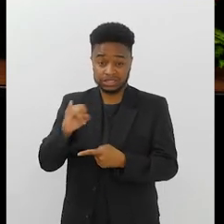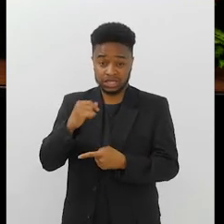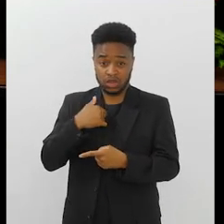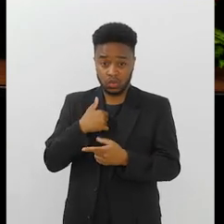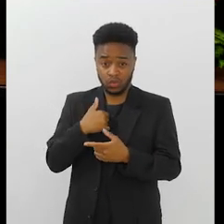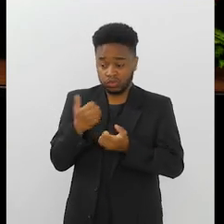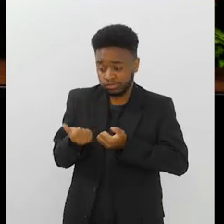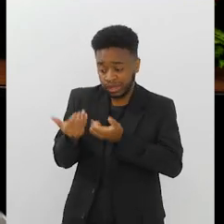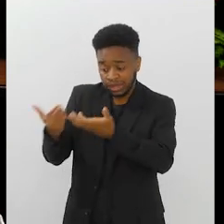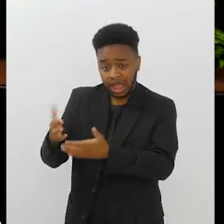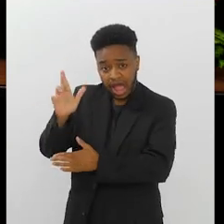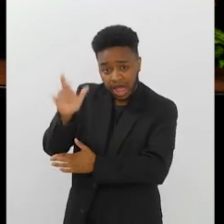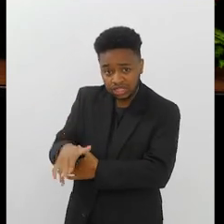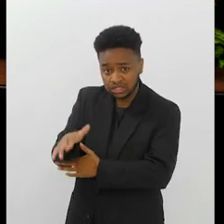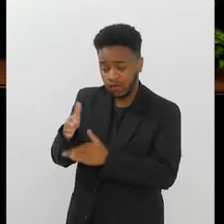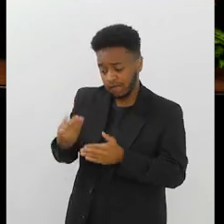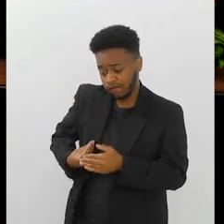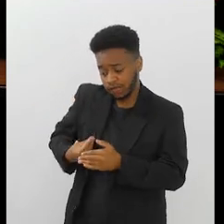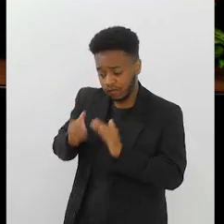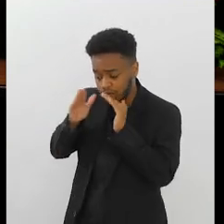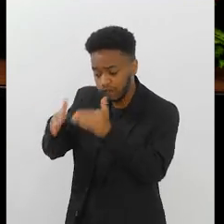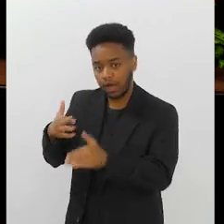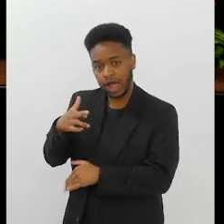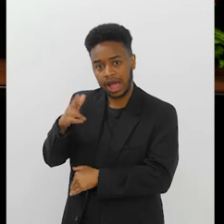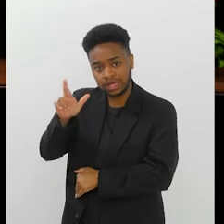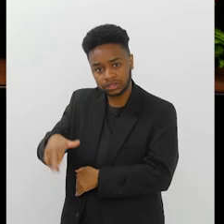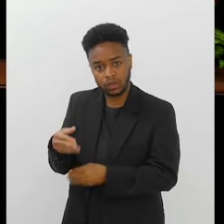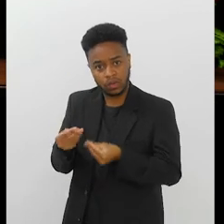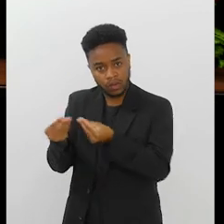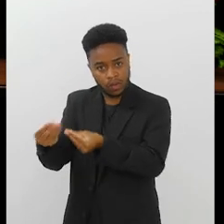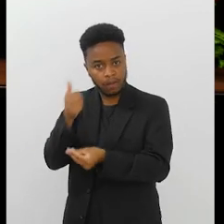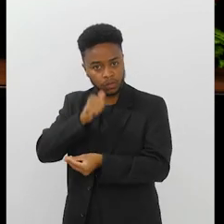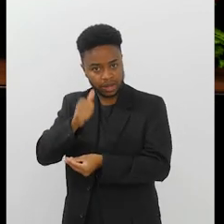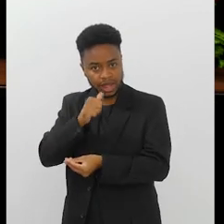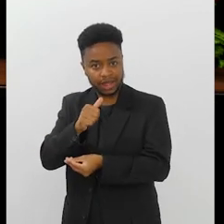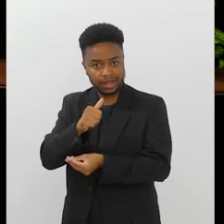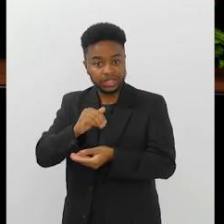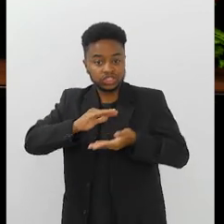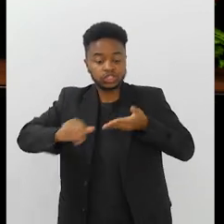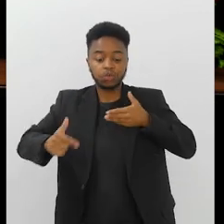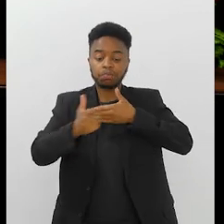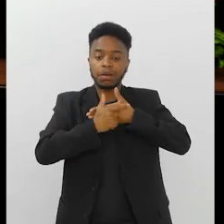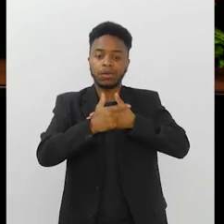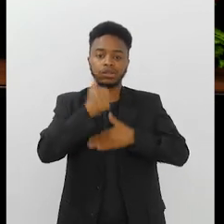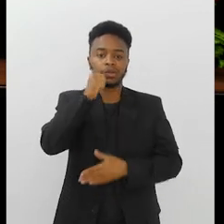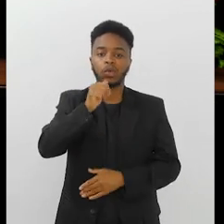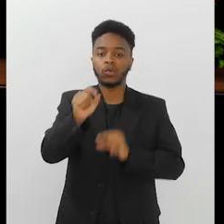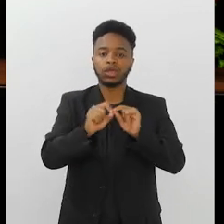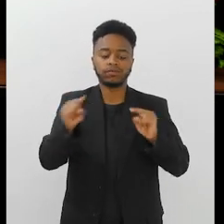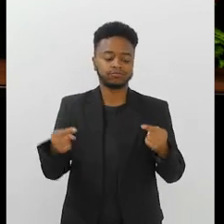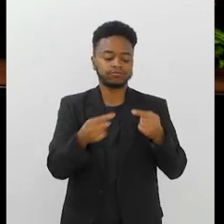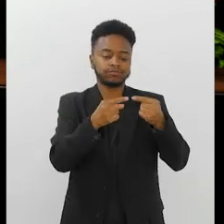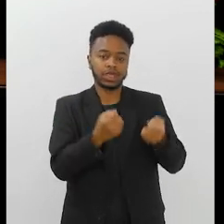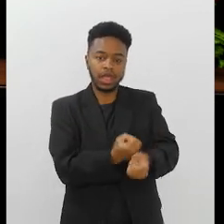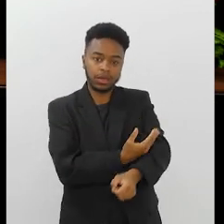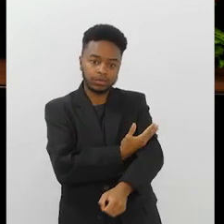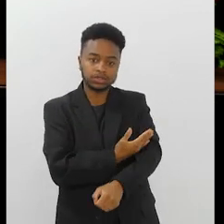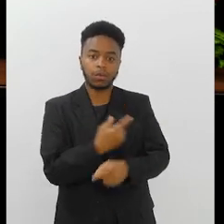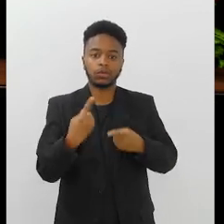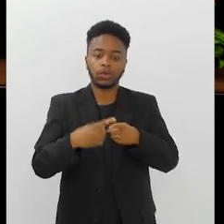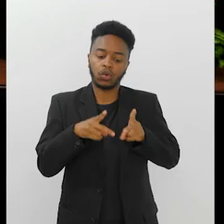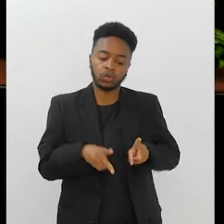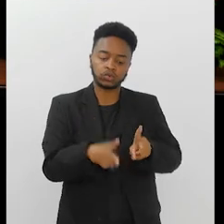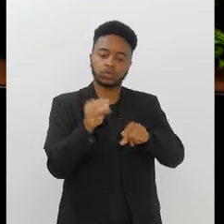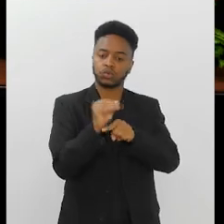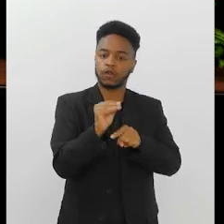essência dela eu tiro a vitalidade que ela tem emocional que é realmente o papel da mulher e manter uma família em